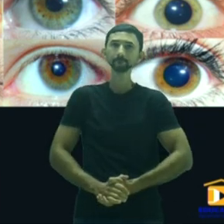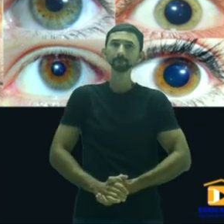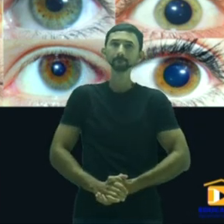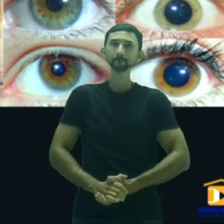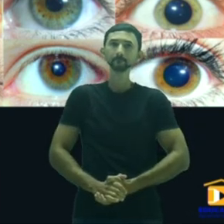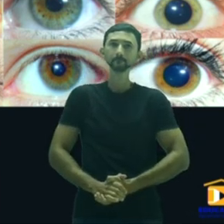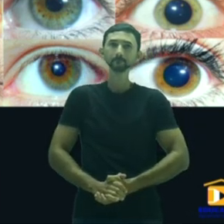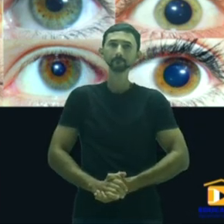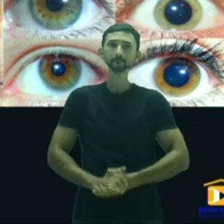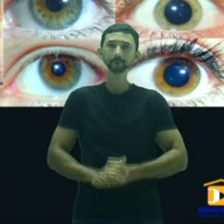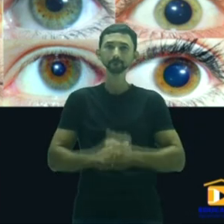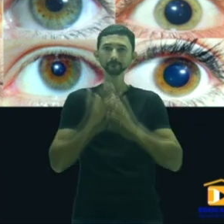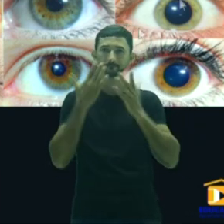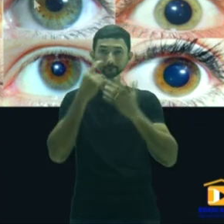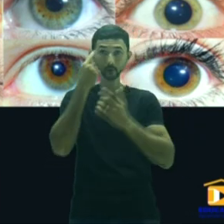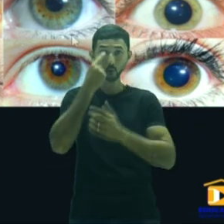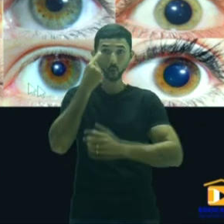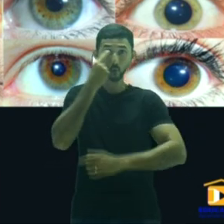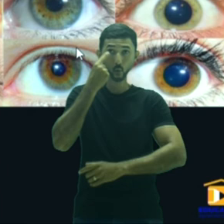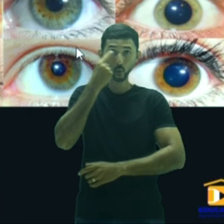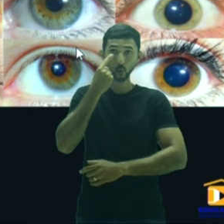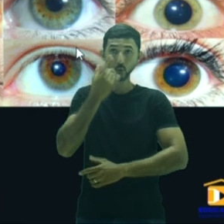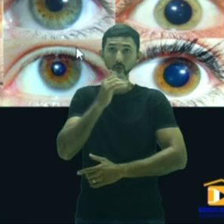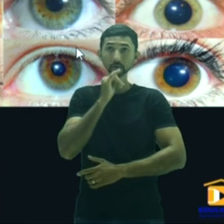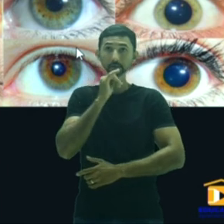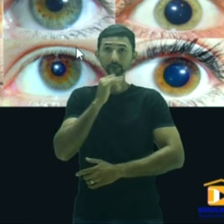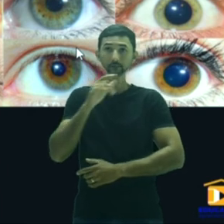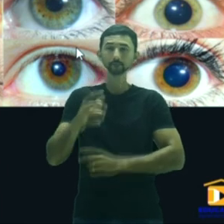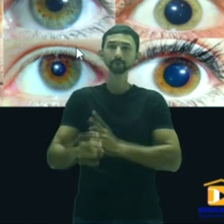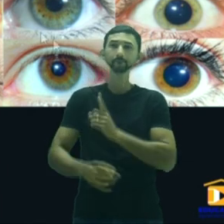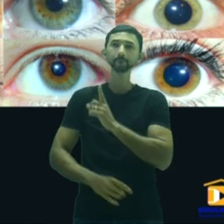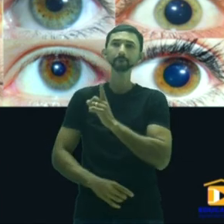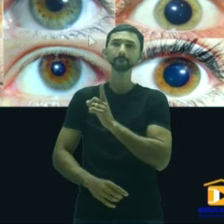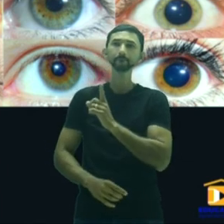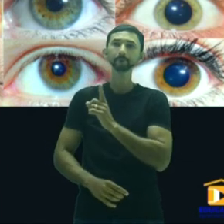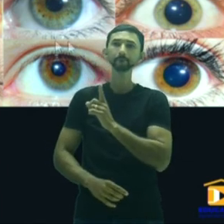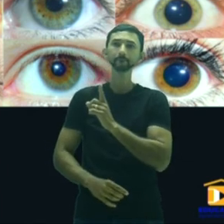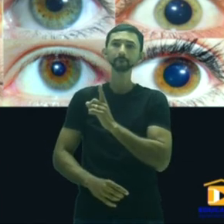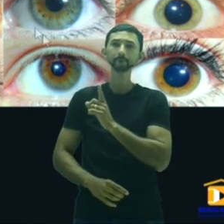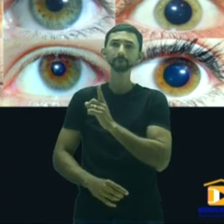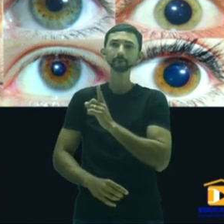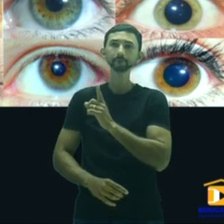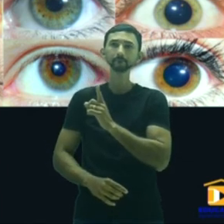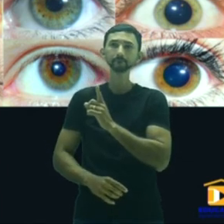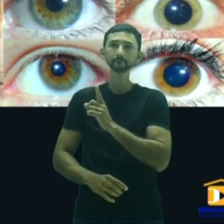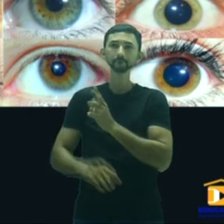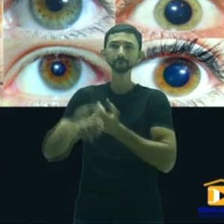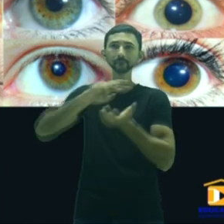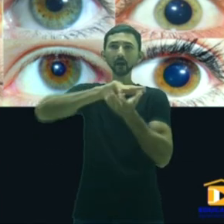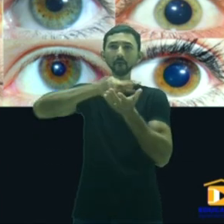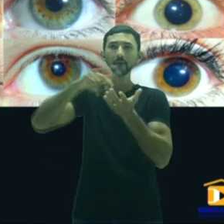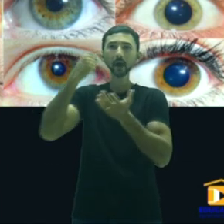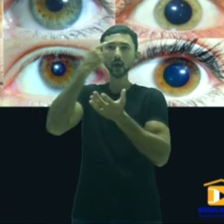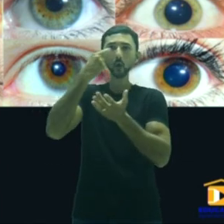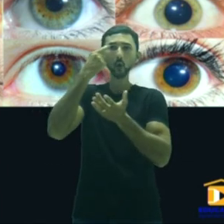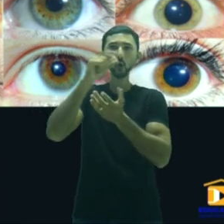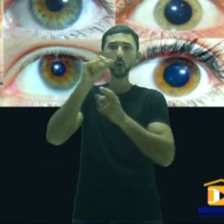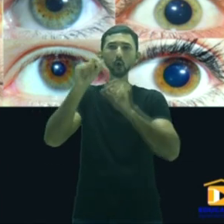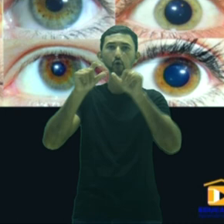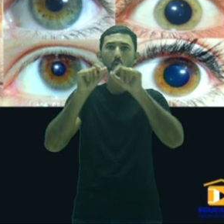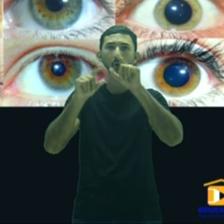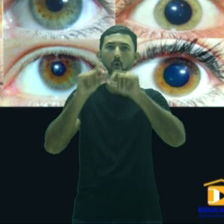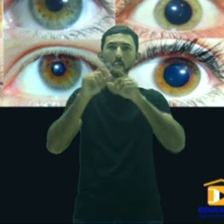olha, voltando para a questão da cor dos olhos, você está vendo um caráter hereditário. É, você está vendo aqui várias cores. Olha aqui o